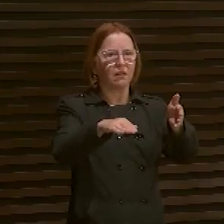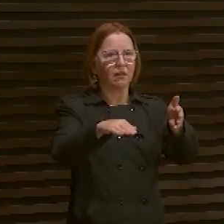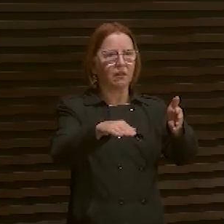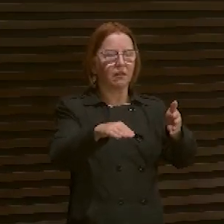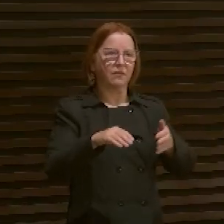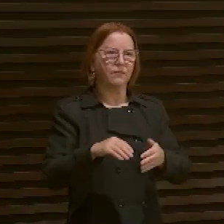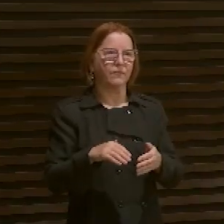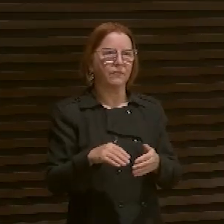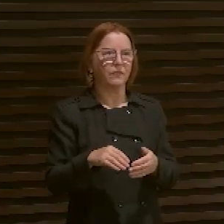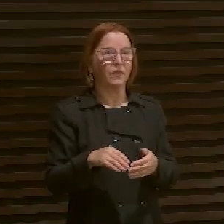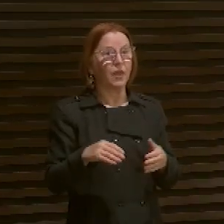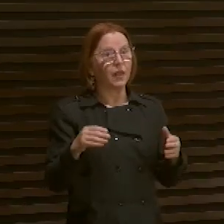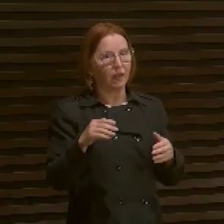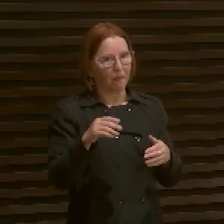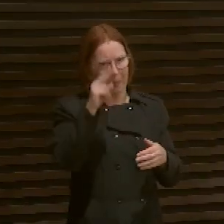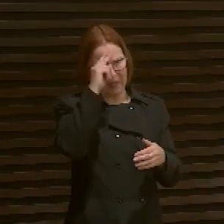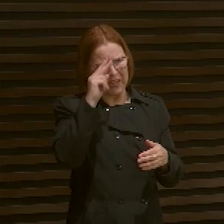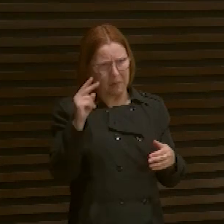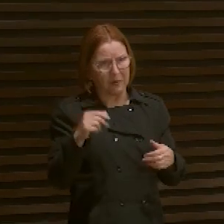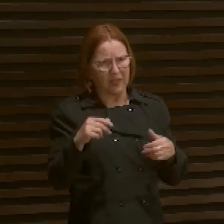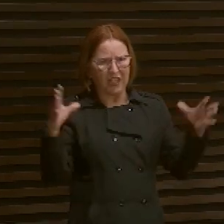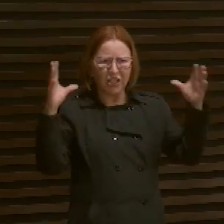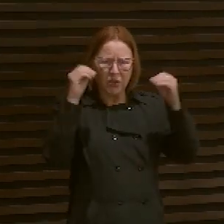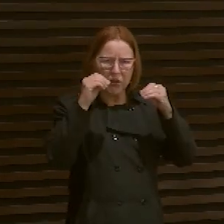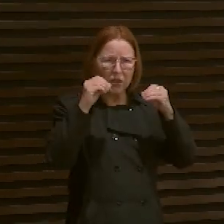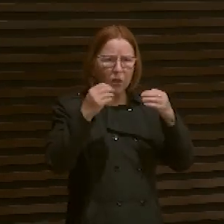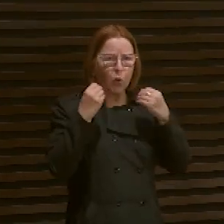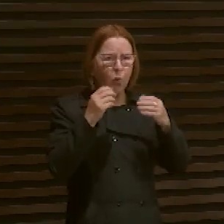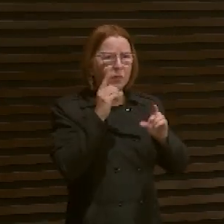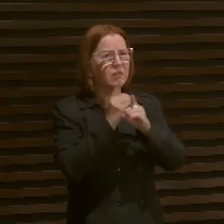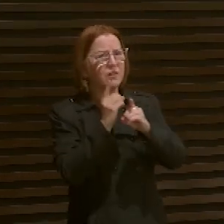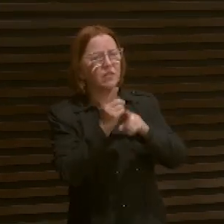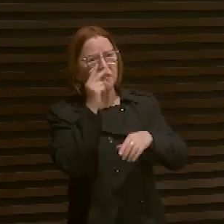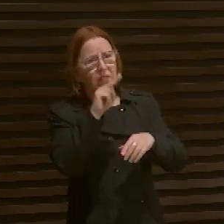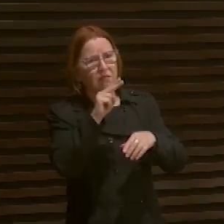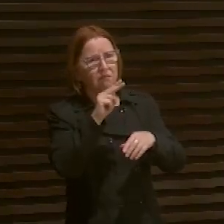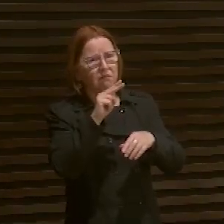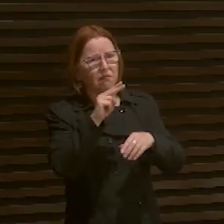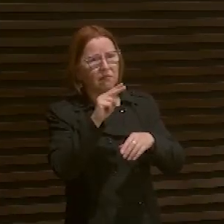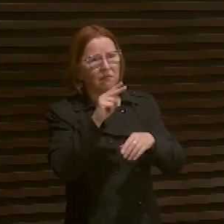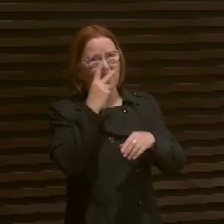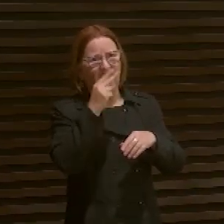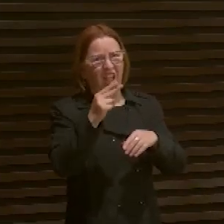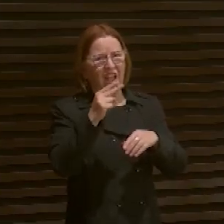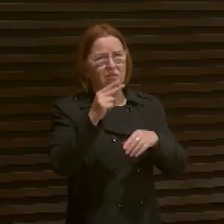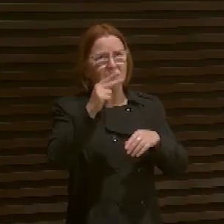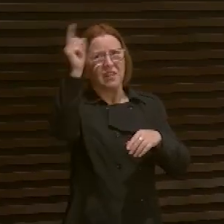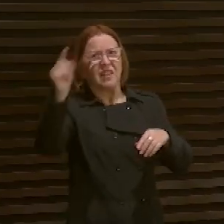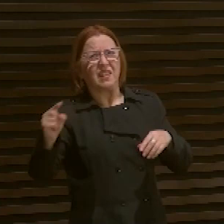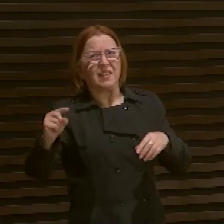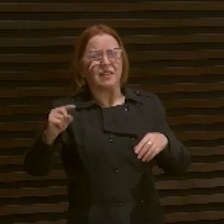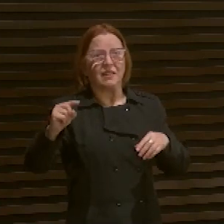era uma tempestade e era de noite. Como é que eles viram esse cara? Com certeza foi quando brilhou um relâmpago. Pau! Aí dá aquela